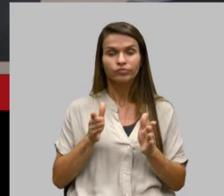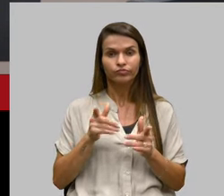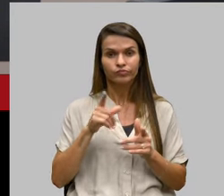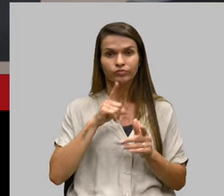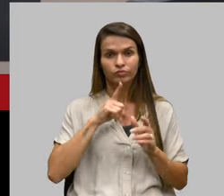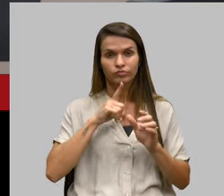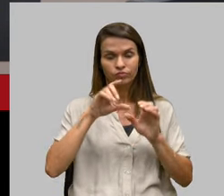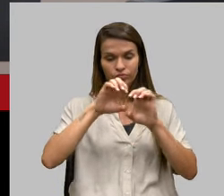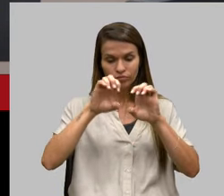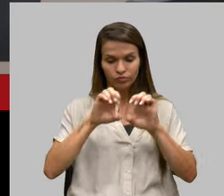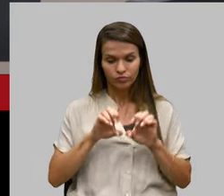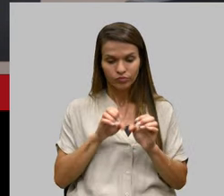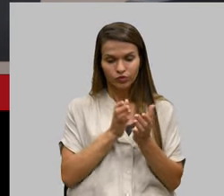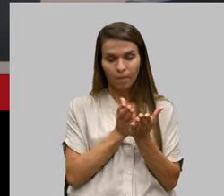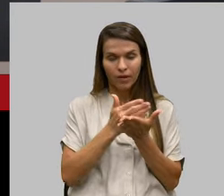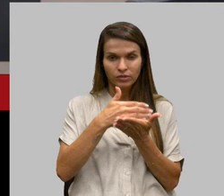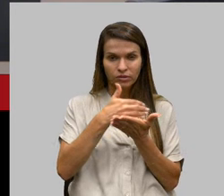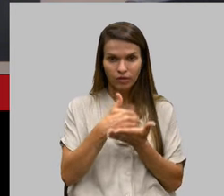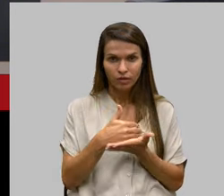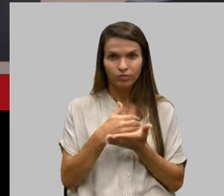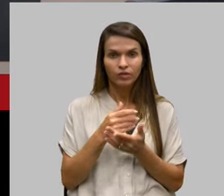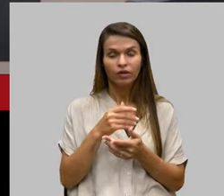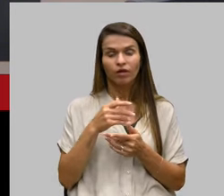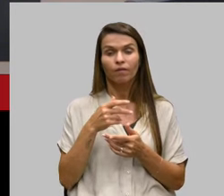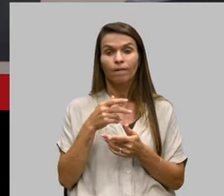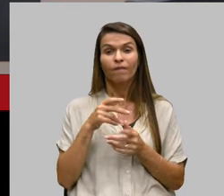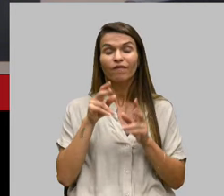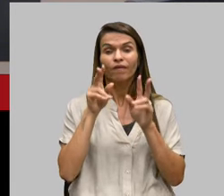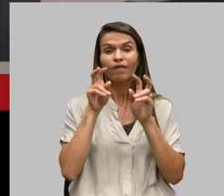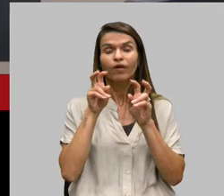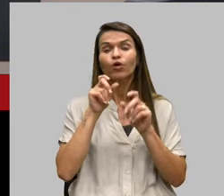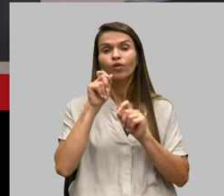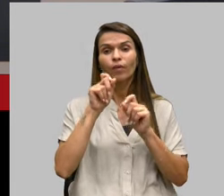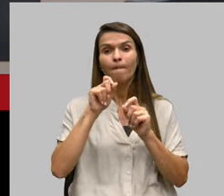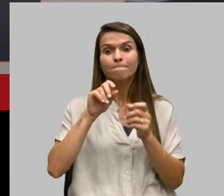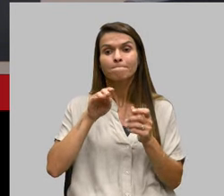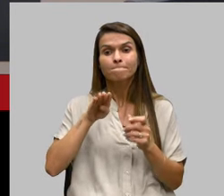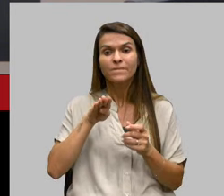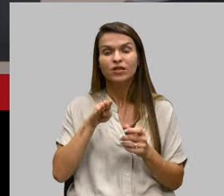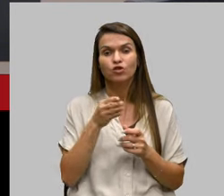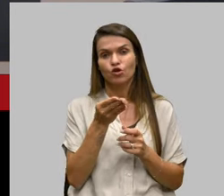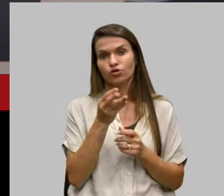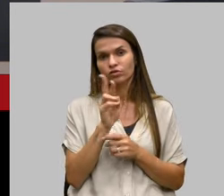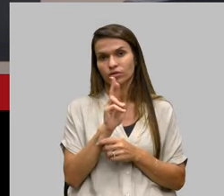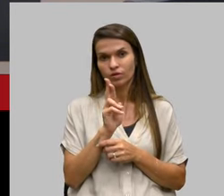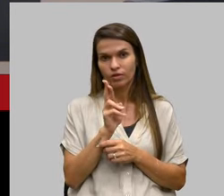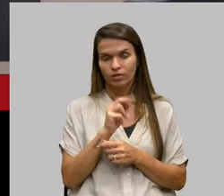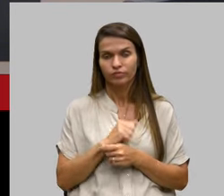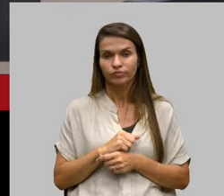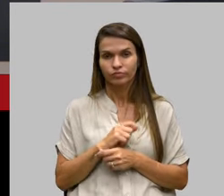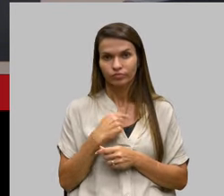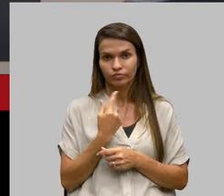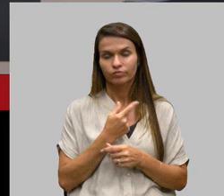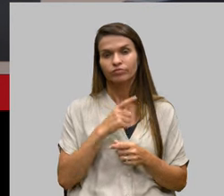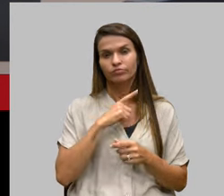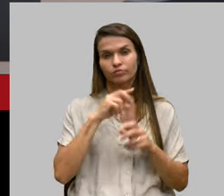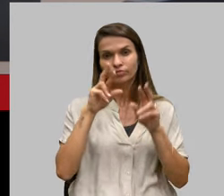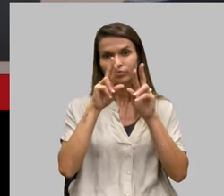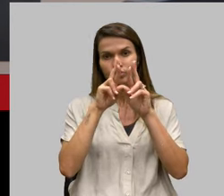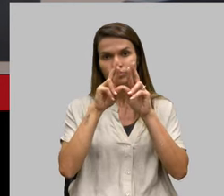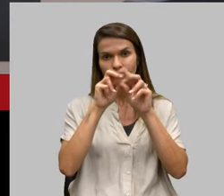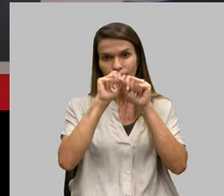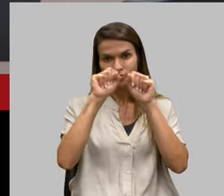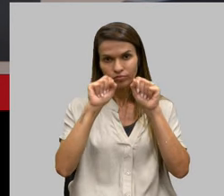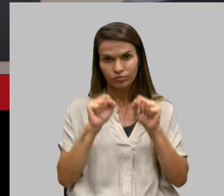de parcelamento nós estamos falando de bilhões de reais né Nós temos um sistema do ponto de vista